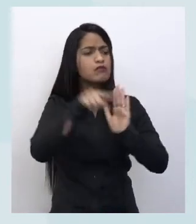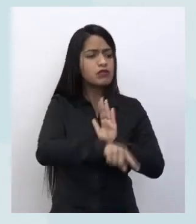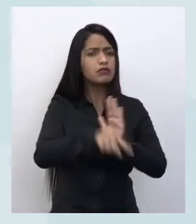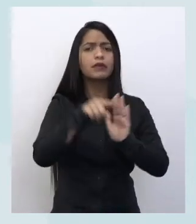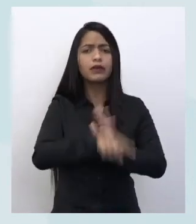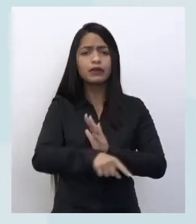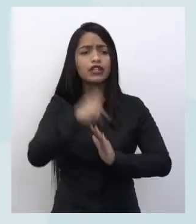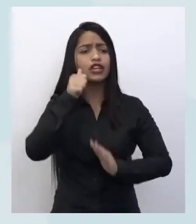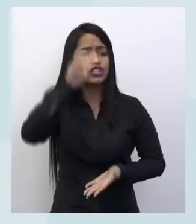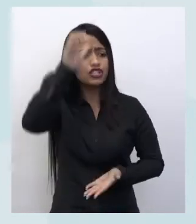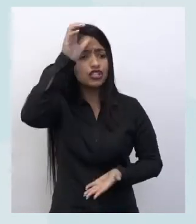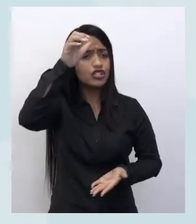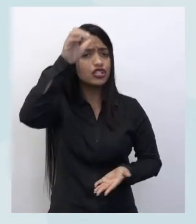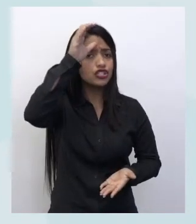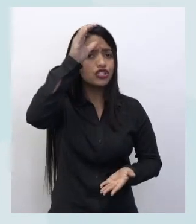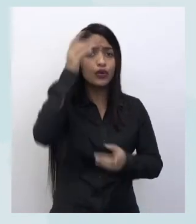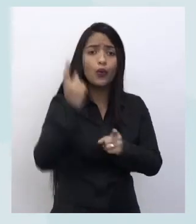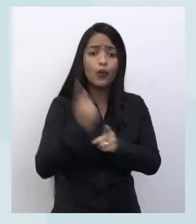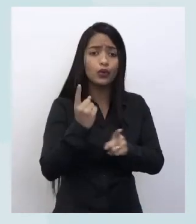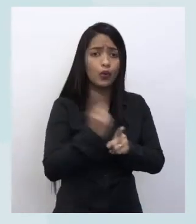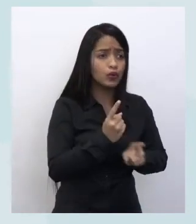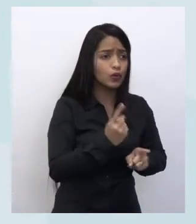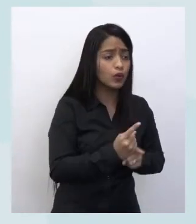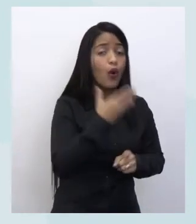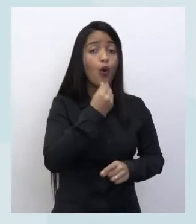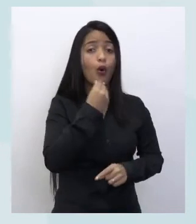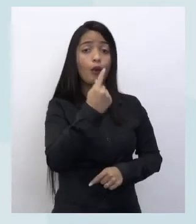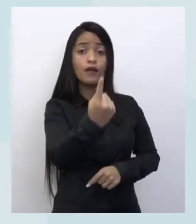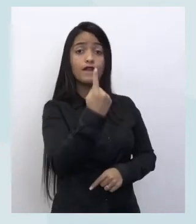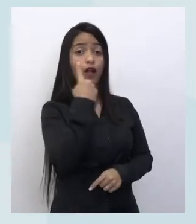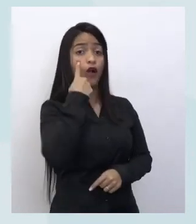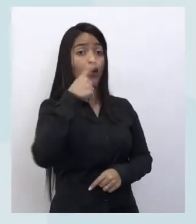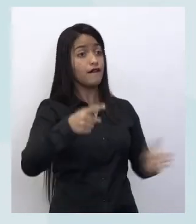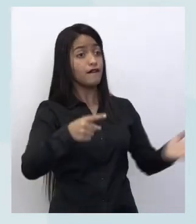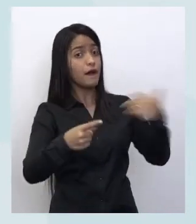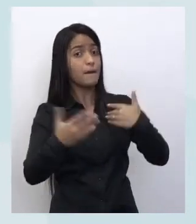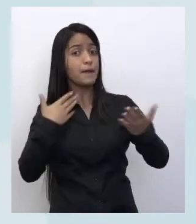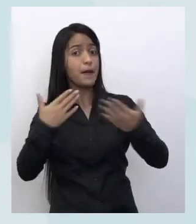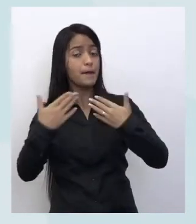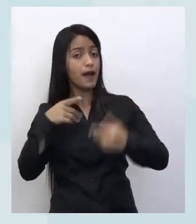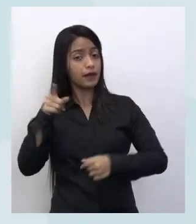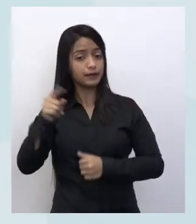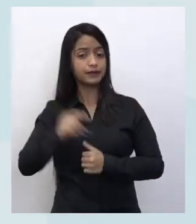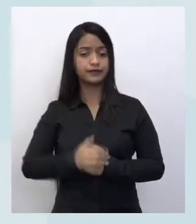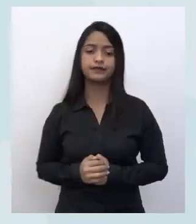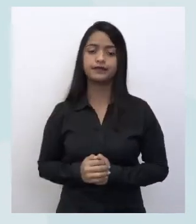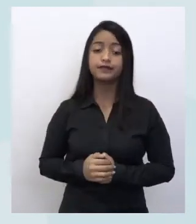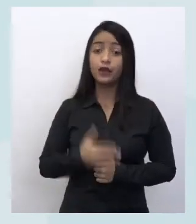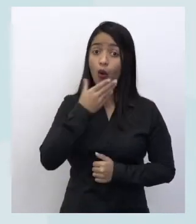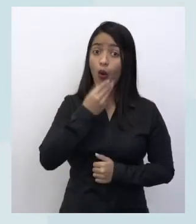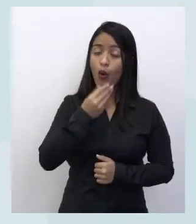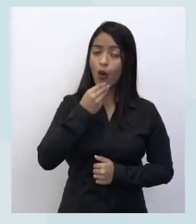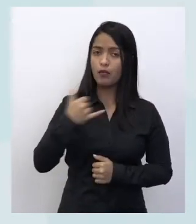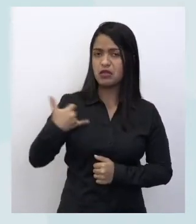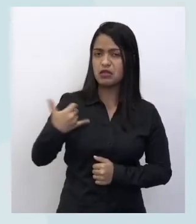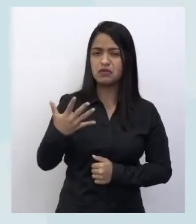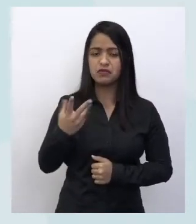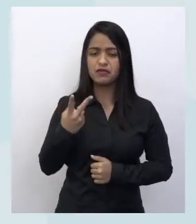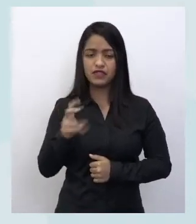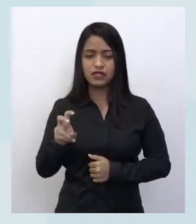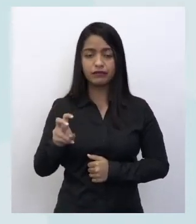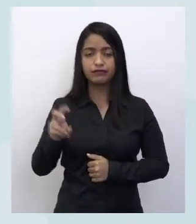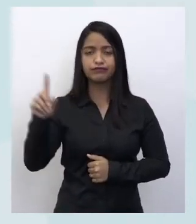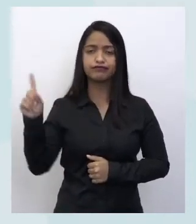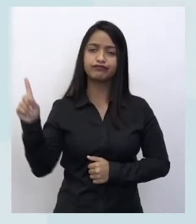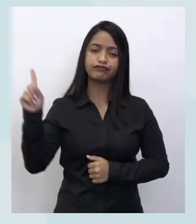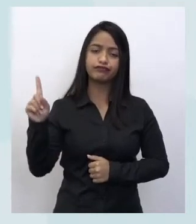toda a gente. Lá vem um homem. Vamos bater papo com ele? Um homem de meia idade caminhava na direção